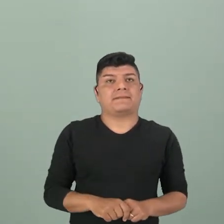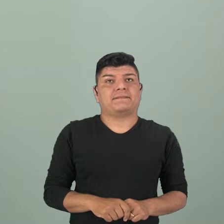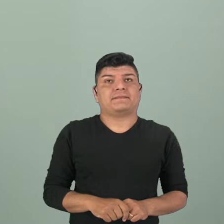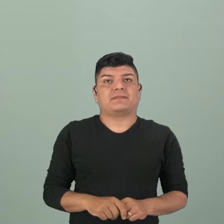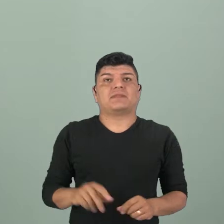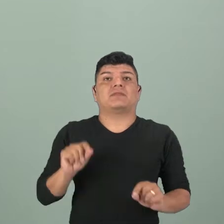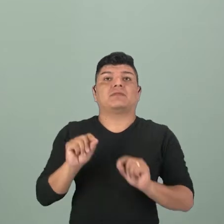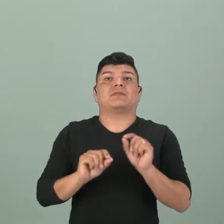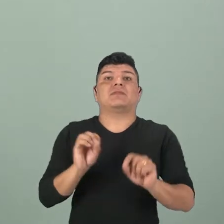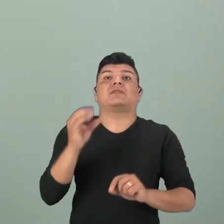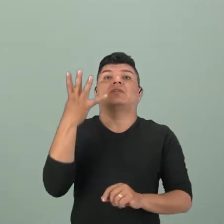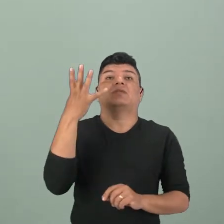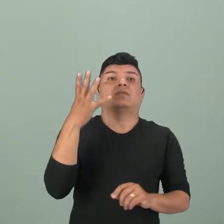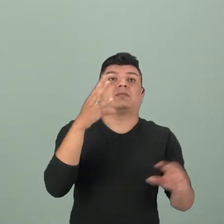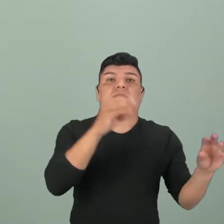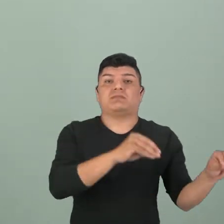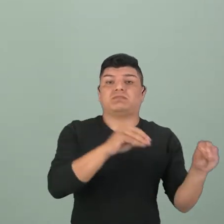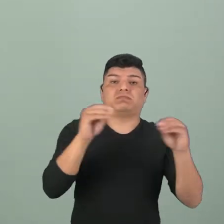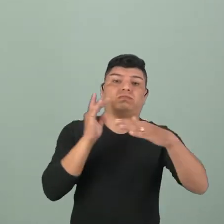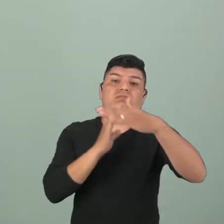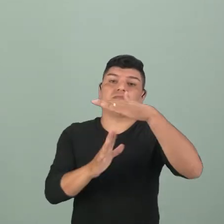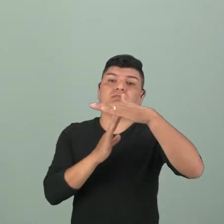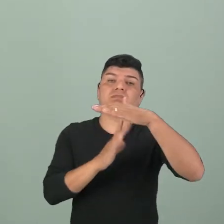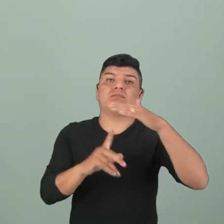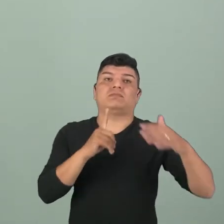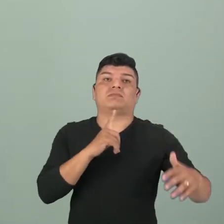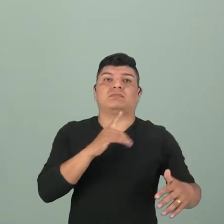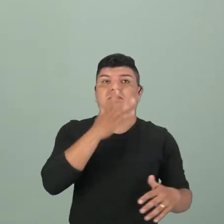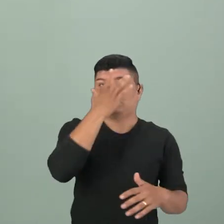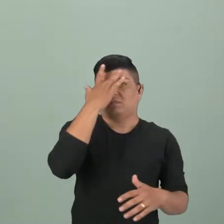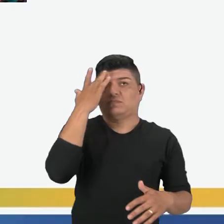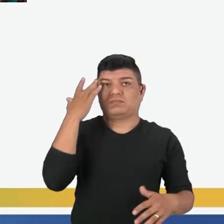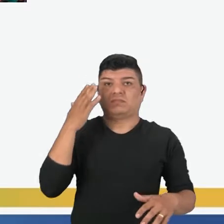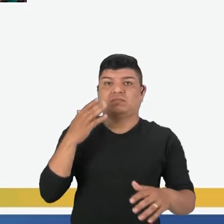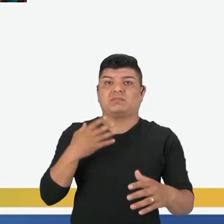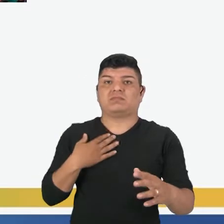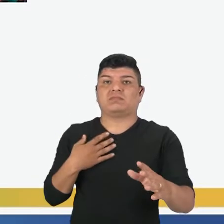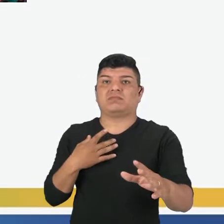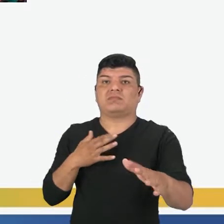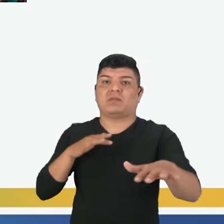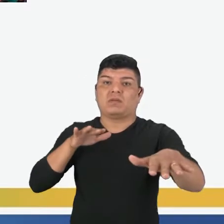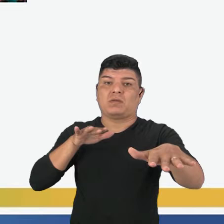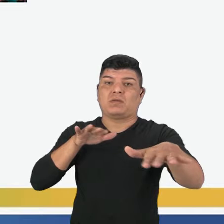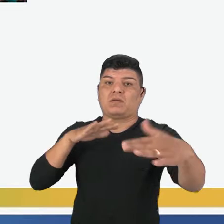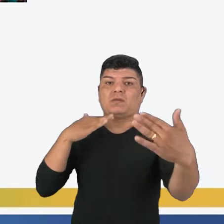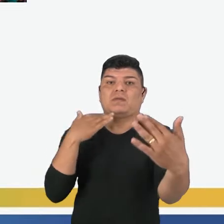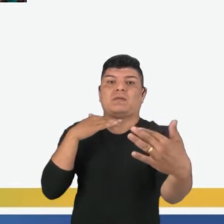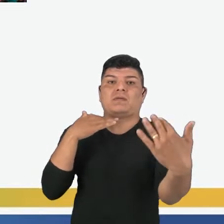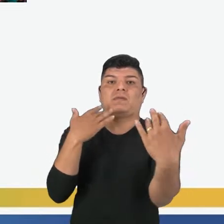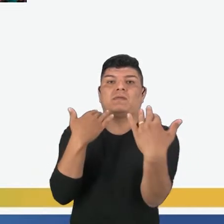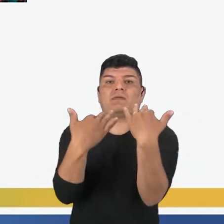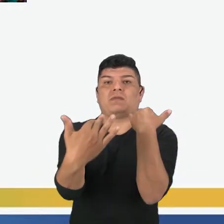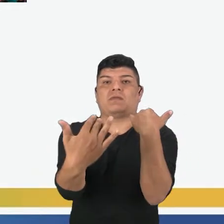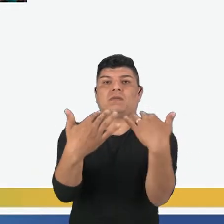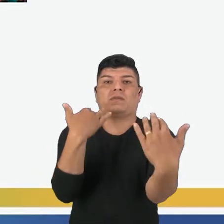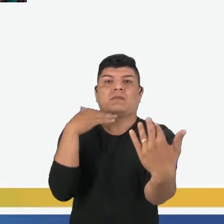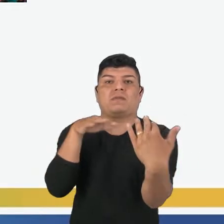o que acontece durante essas migrações? Nós temos uma galera aí que vai na contramão da diversidade. O que seria isso?